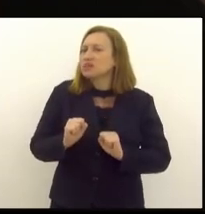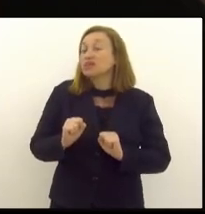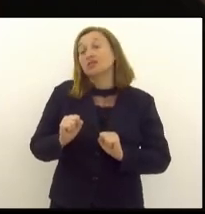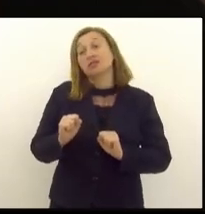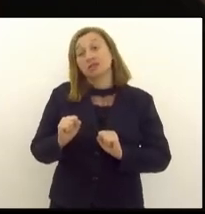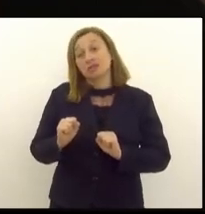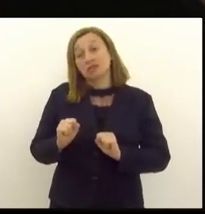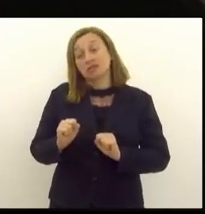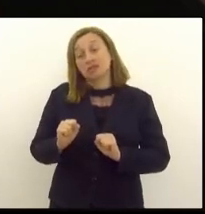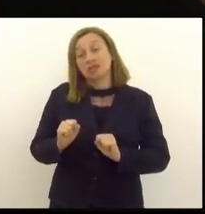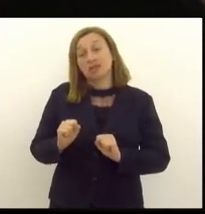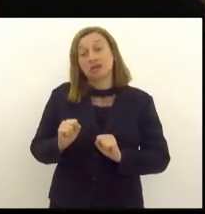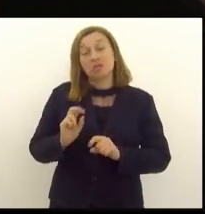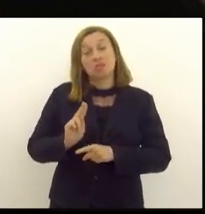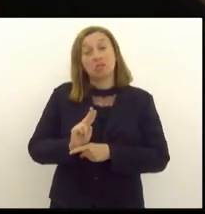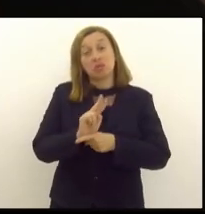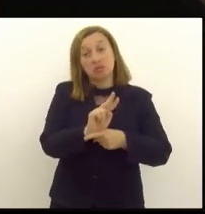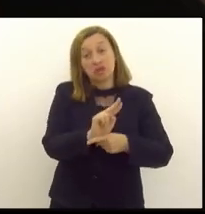nobre procuradora